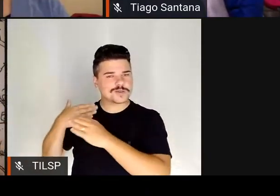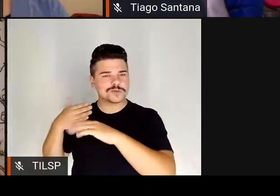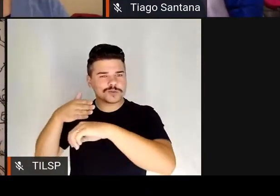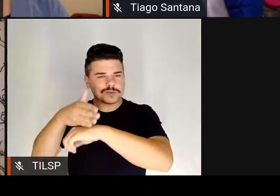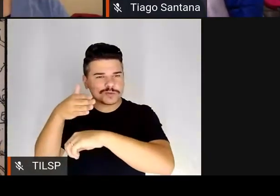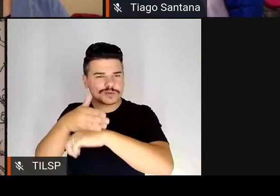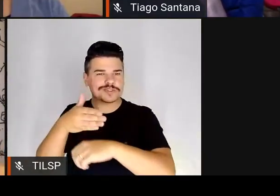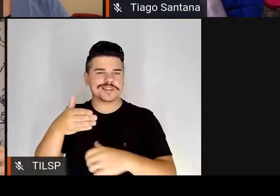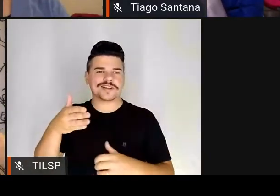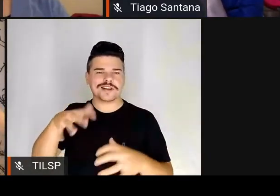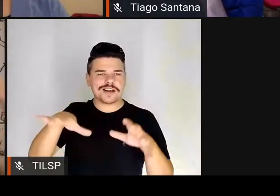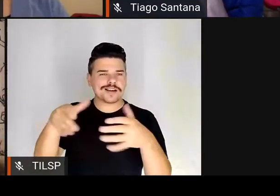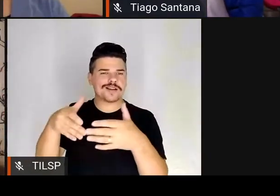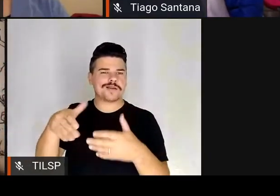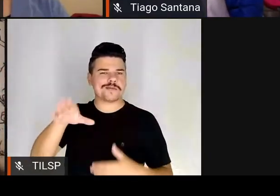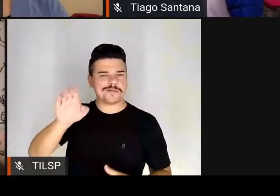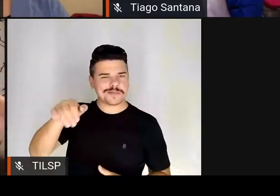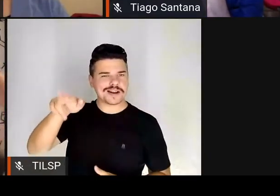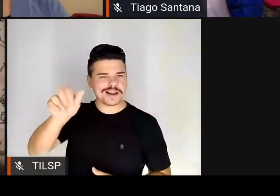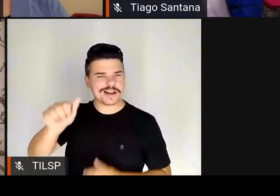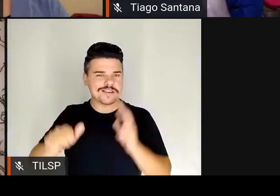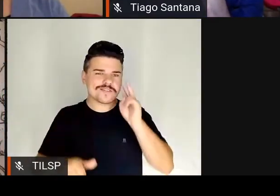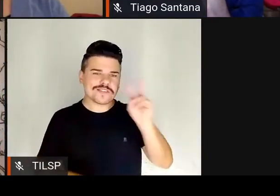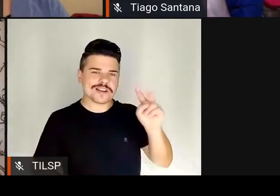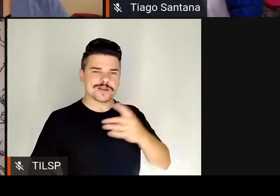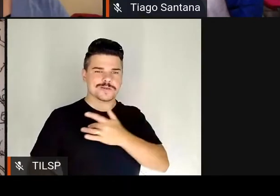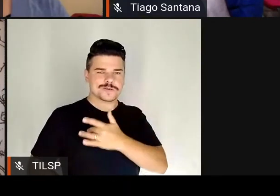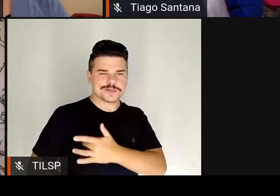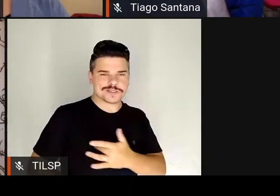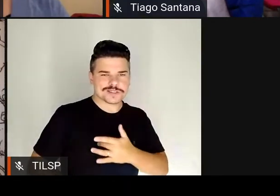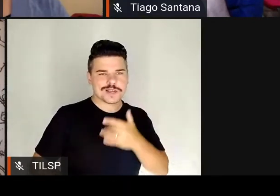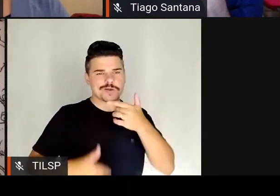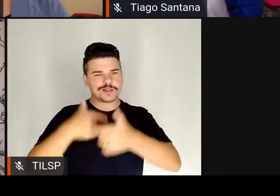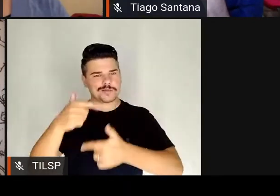bancas e ver o Cruzeiro e trabalhar para eles e tal. Então,